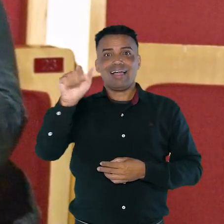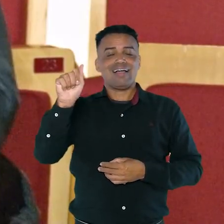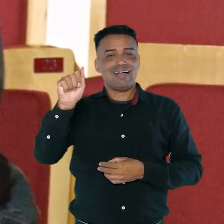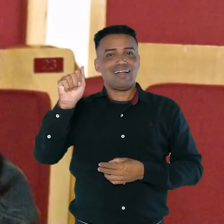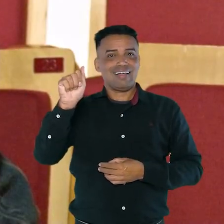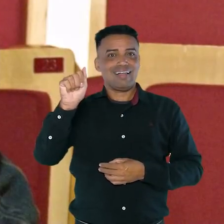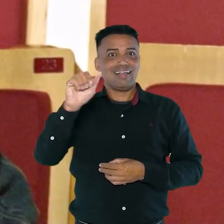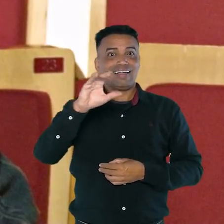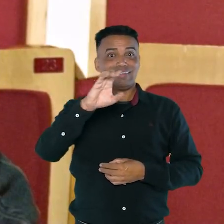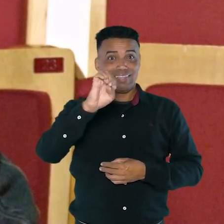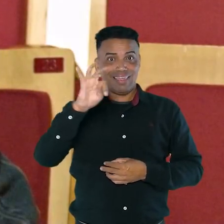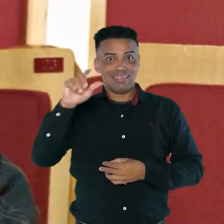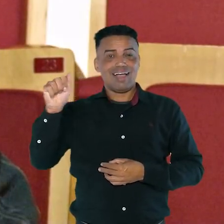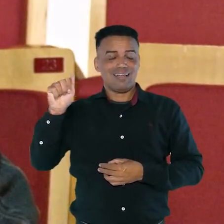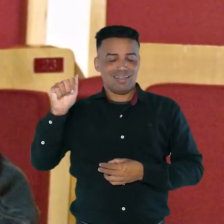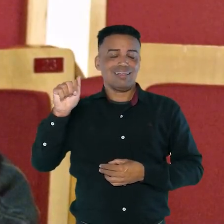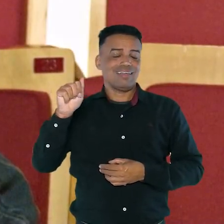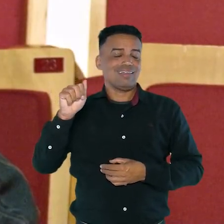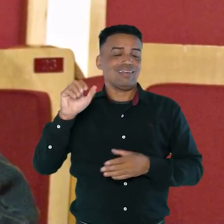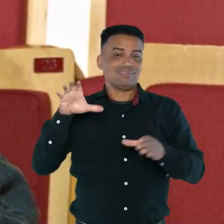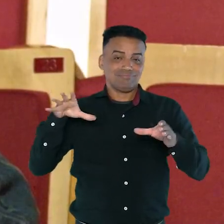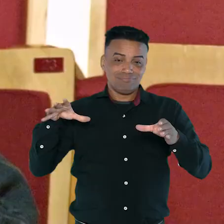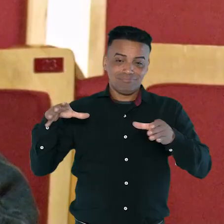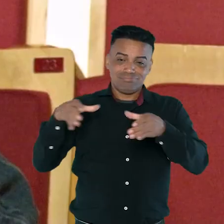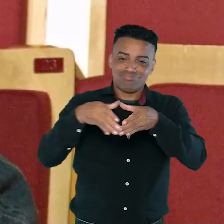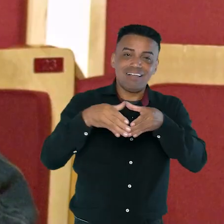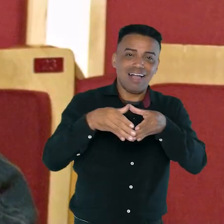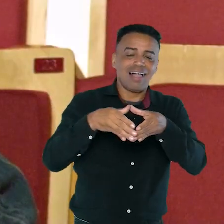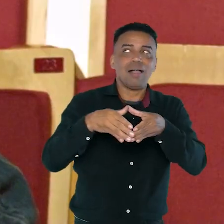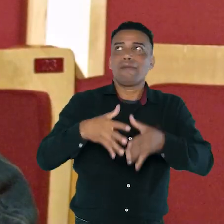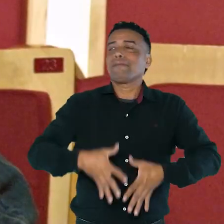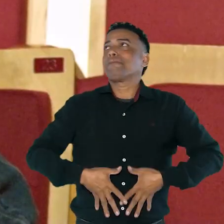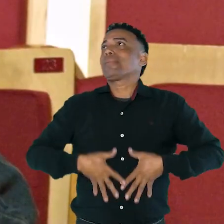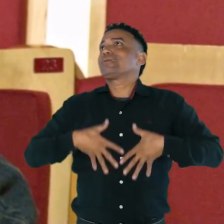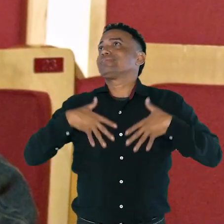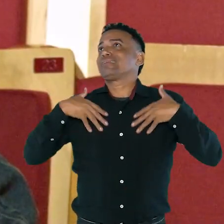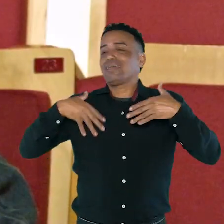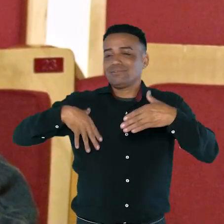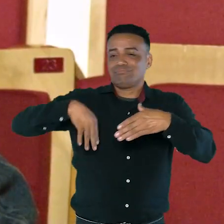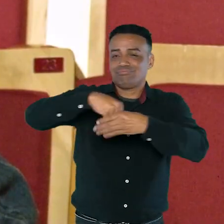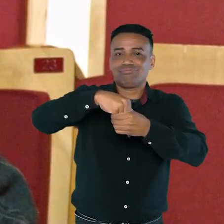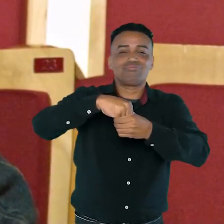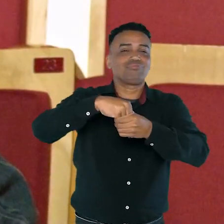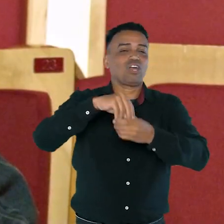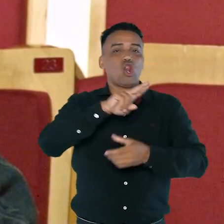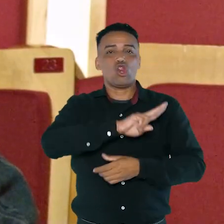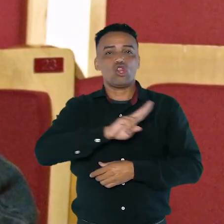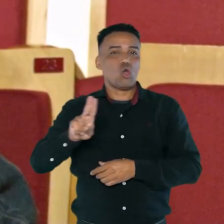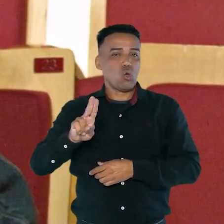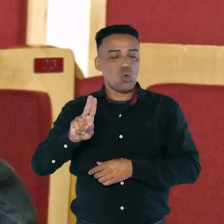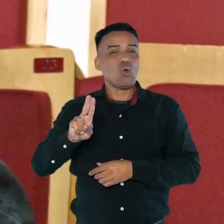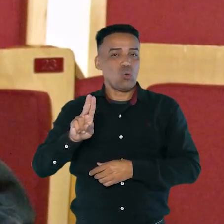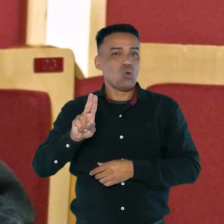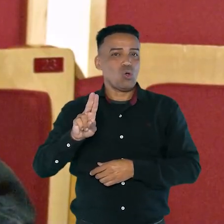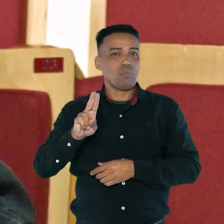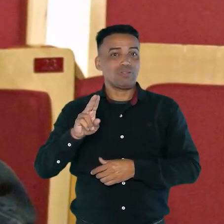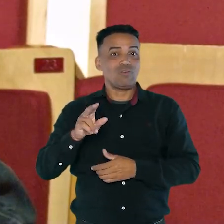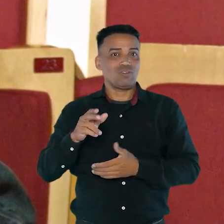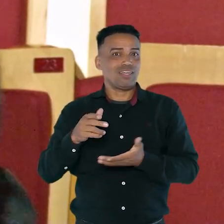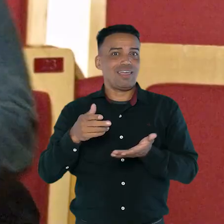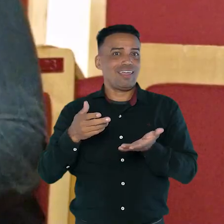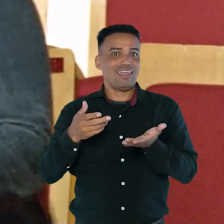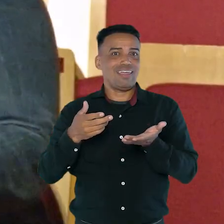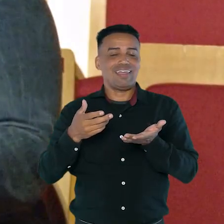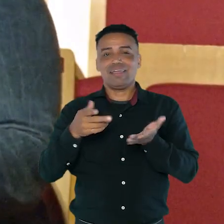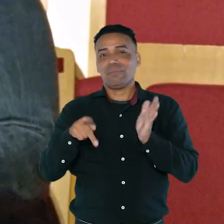bem atrás, né? E essa seita aqui vai ser um prazer fazer parte e saber que ela tem um nome. Então eu vou ter uma